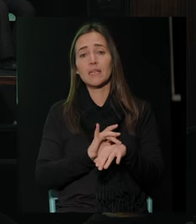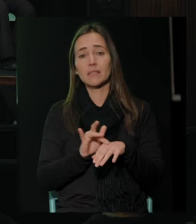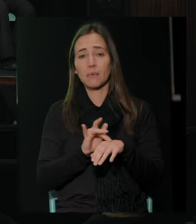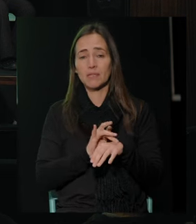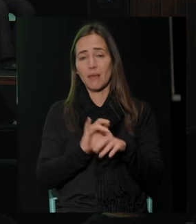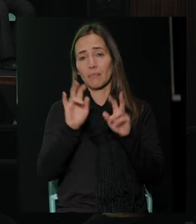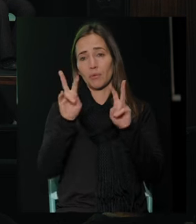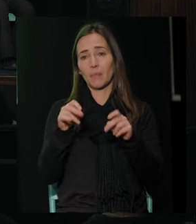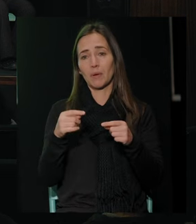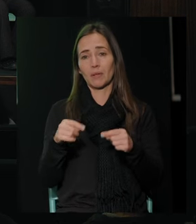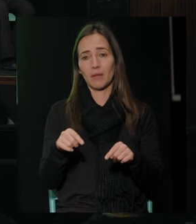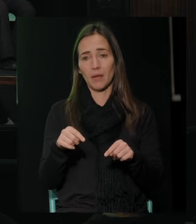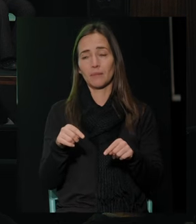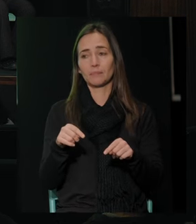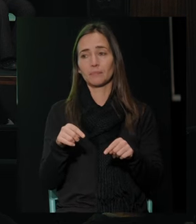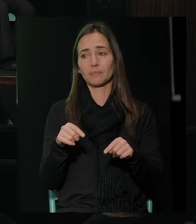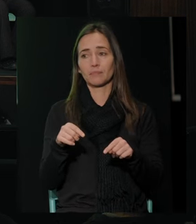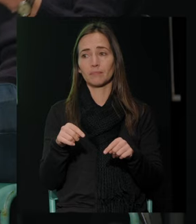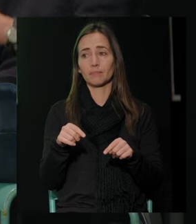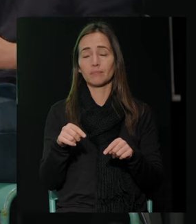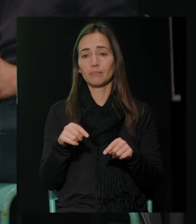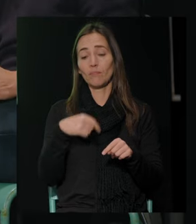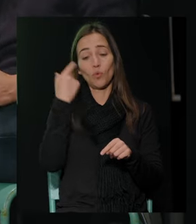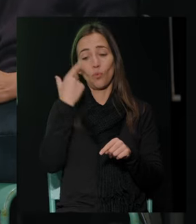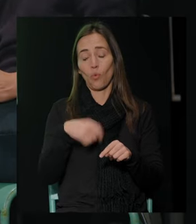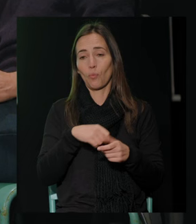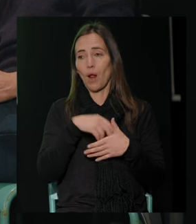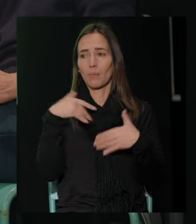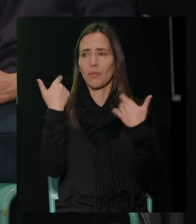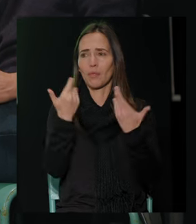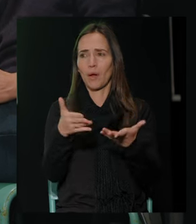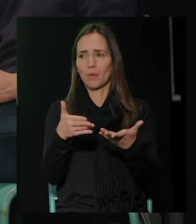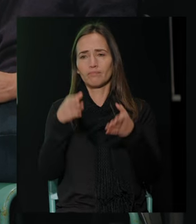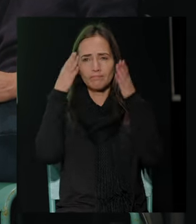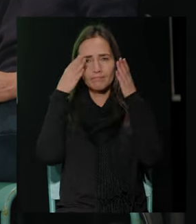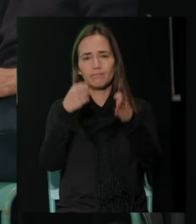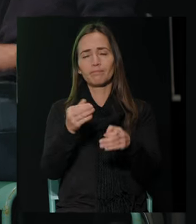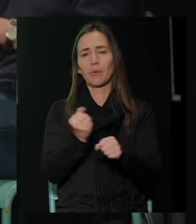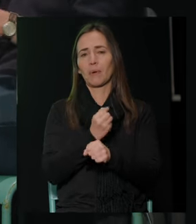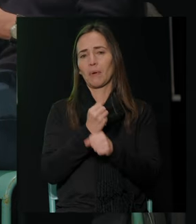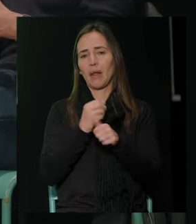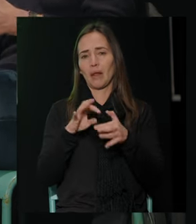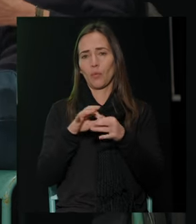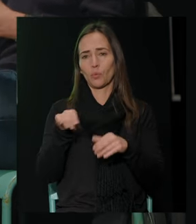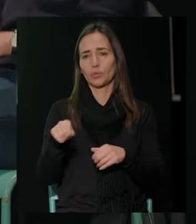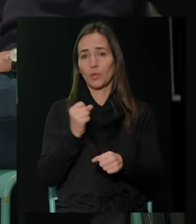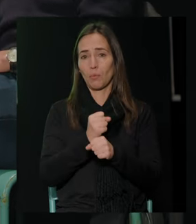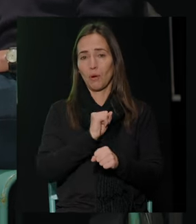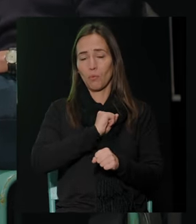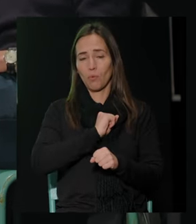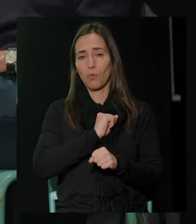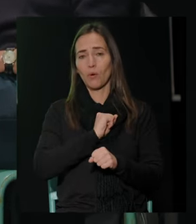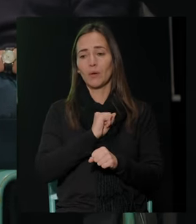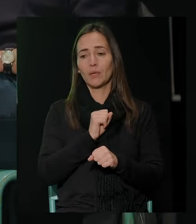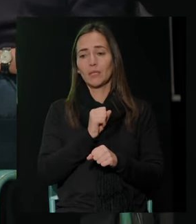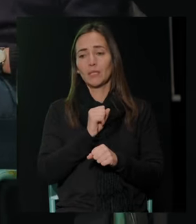matéria e que oferecem o corpo e a alma para se dedicarem a isto. E, portanto, o meu trabalho